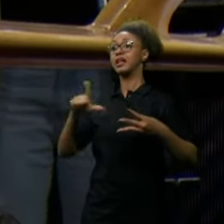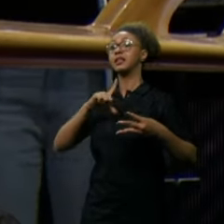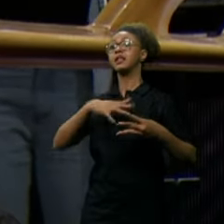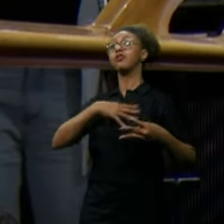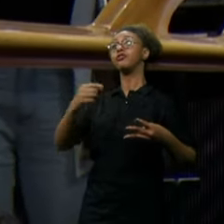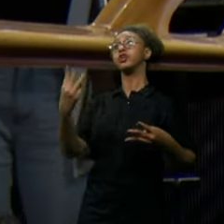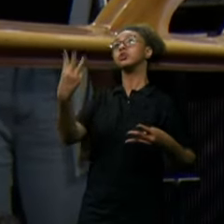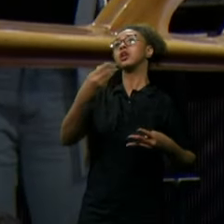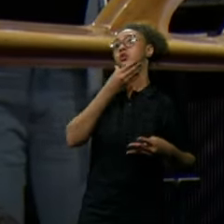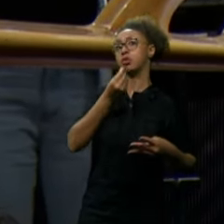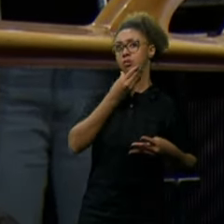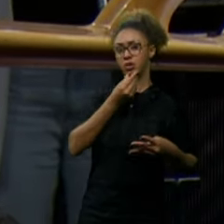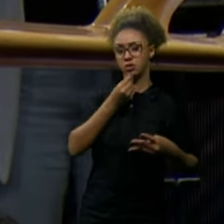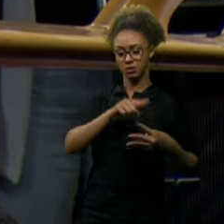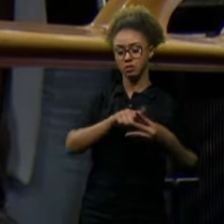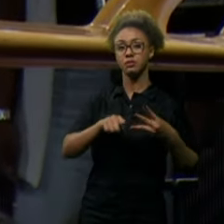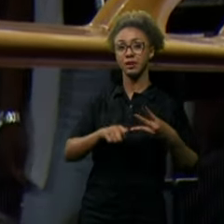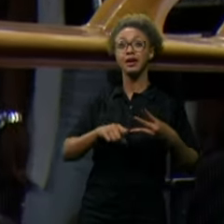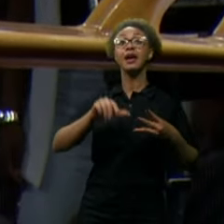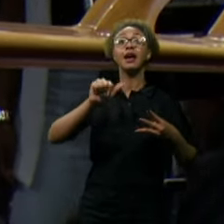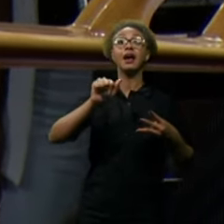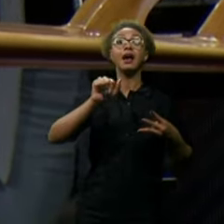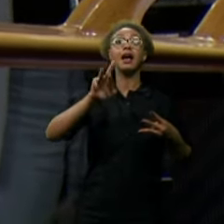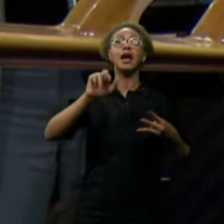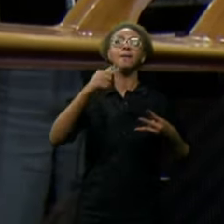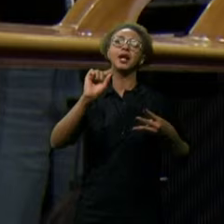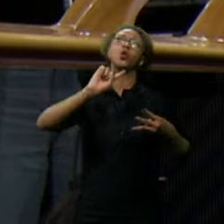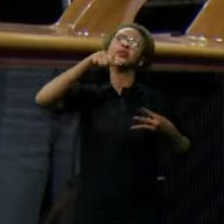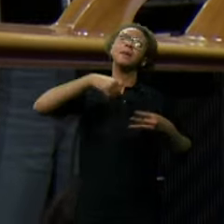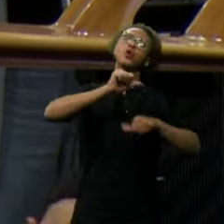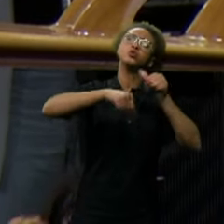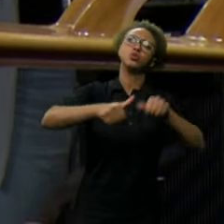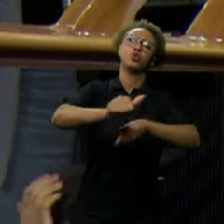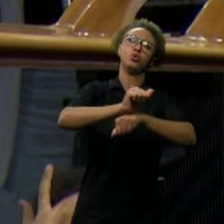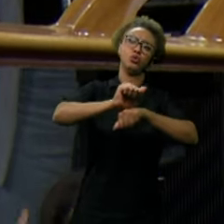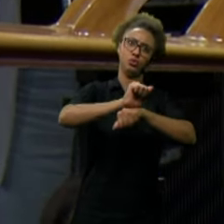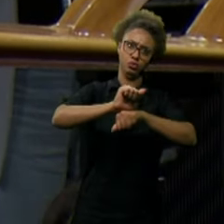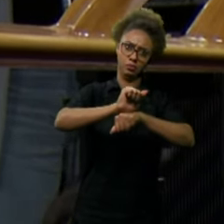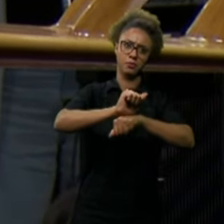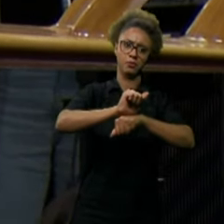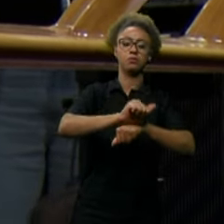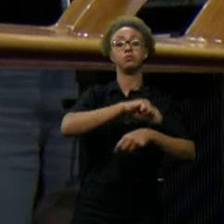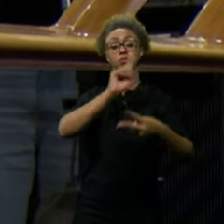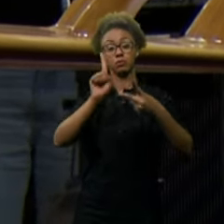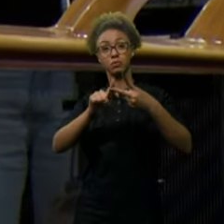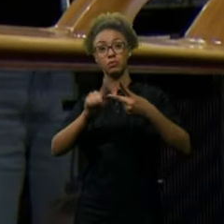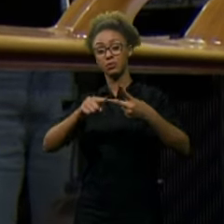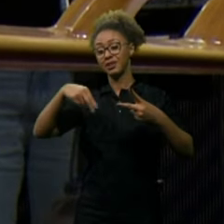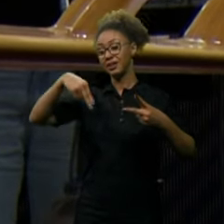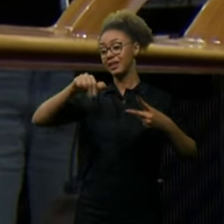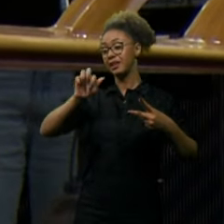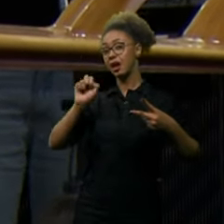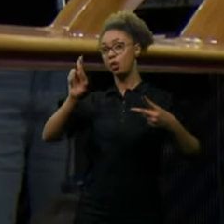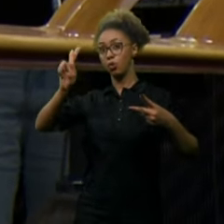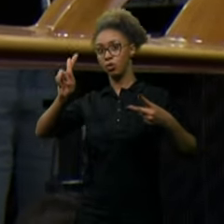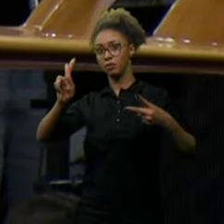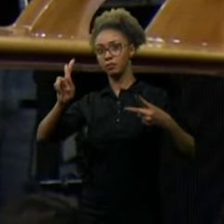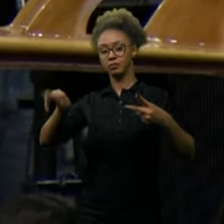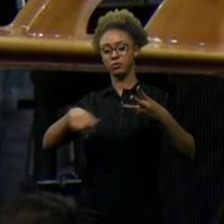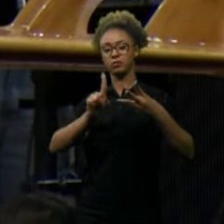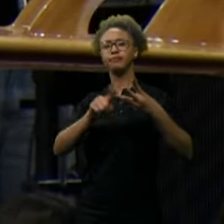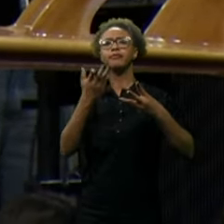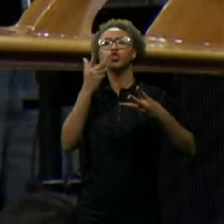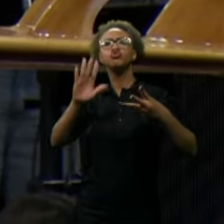de três homens três filhos homens primeiro é o Abraão que a gente chama de Abraão o segundo Chamas que na hora e o